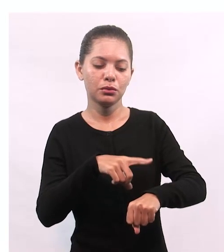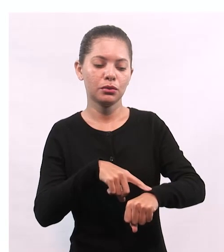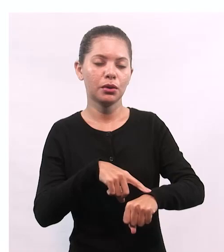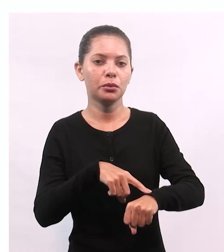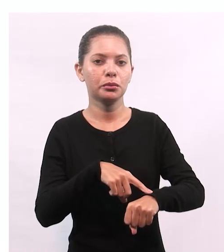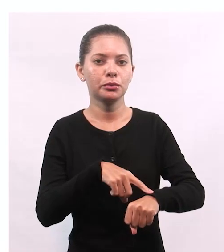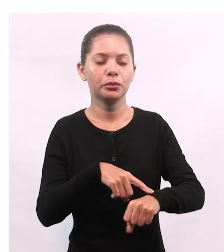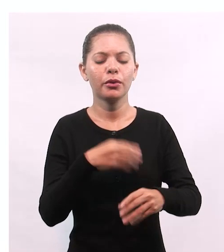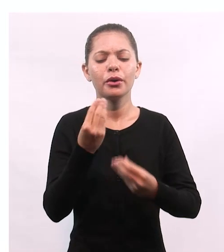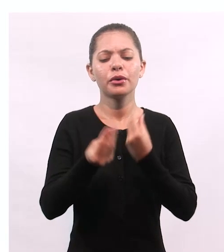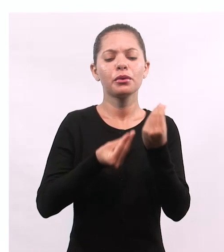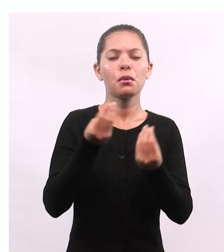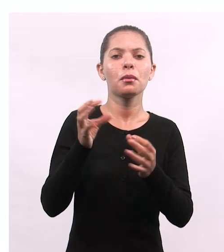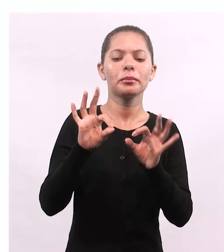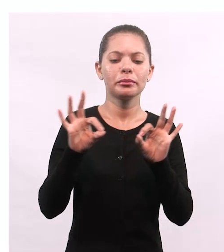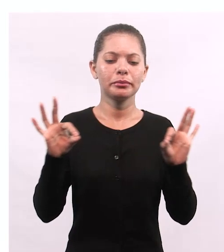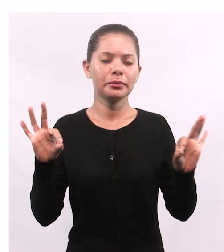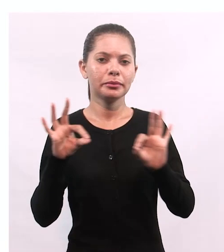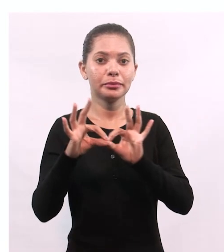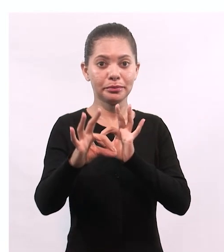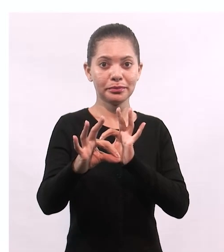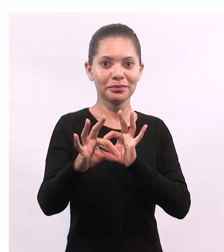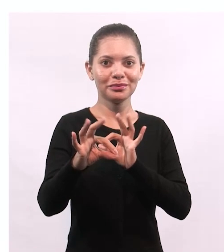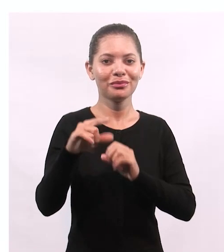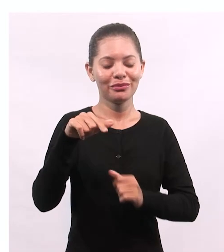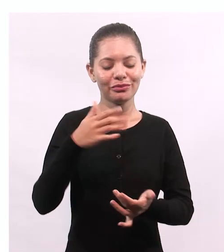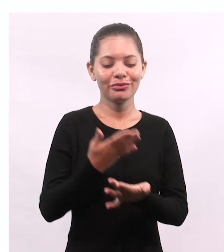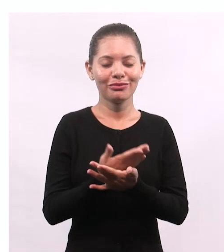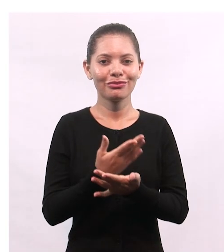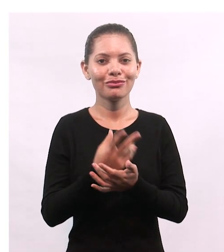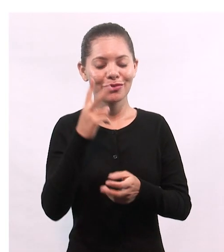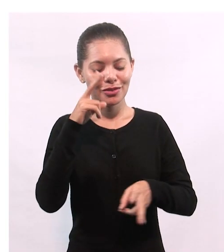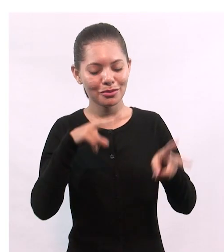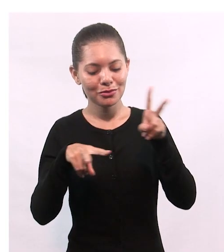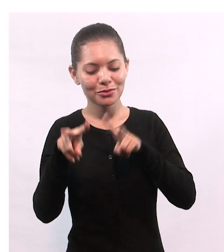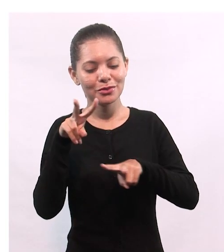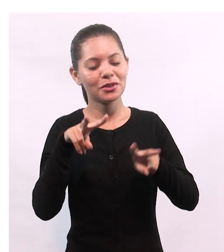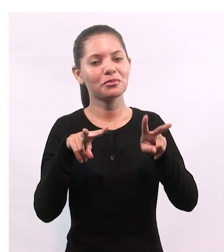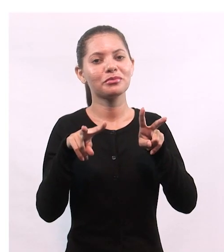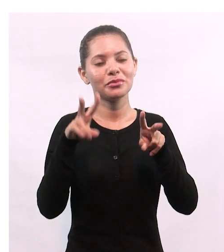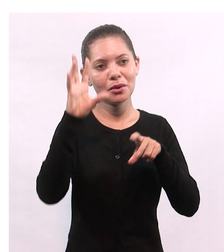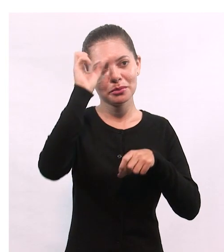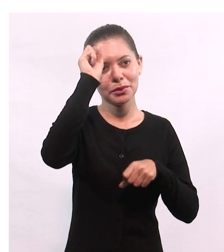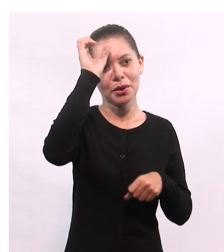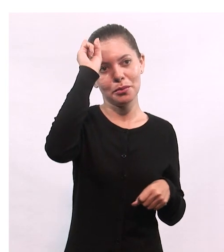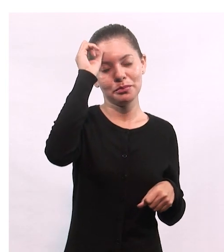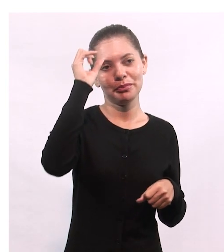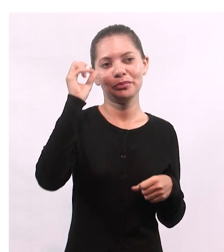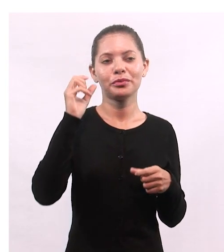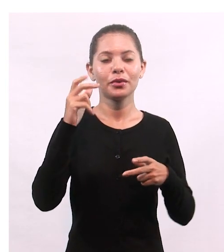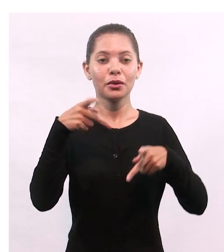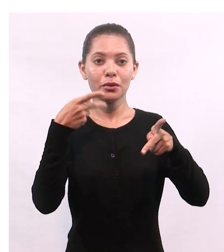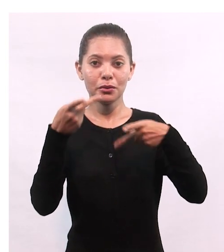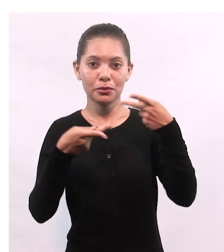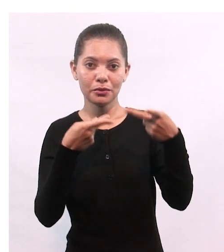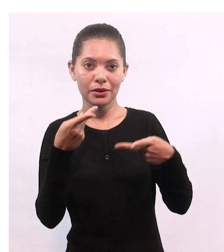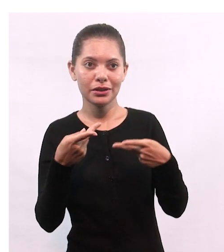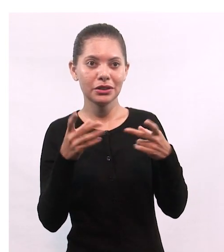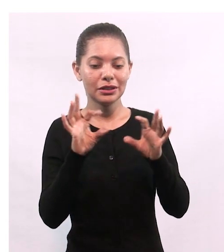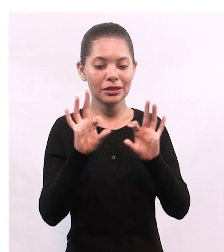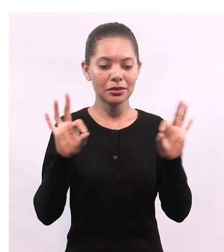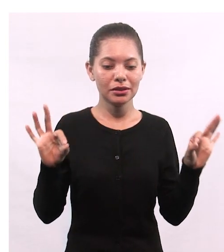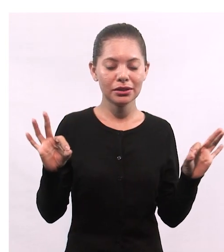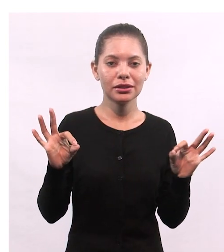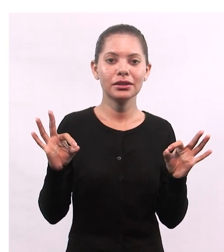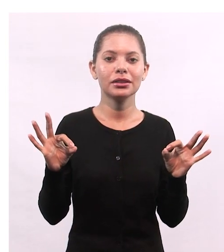Então, como que a gente faz para medir? E é isso que a gente vai ver nessa introdução. E quando a gente fala de medidas,